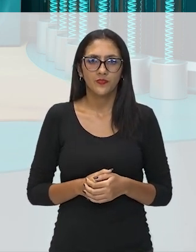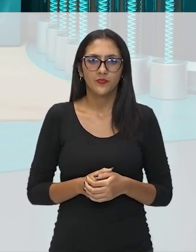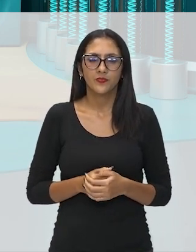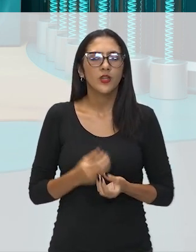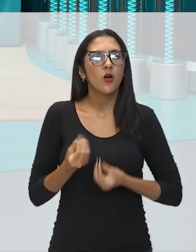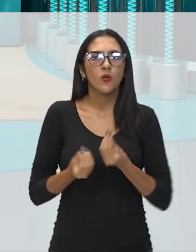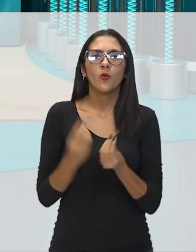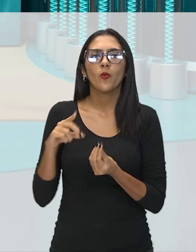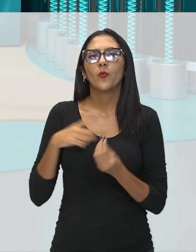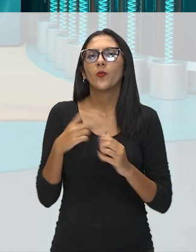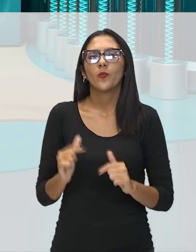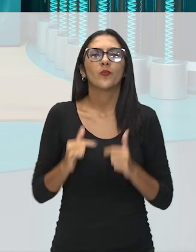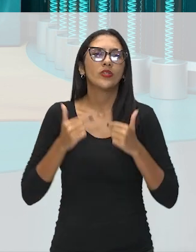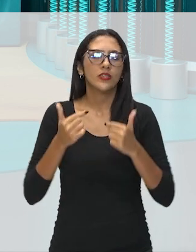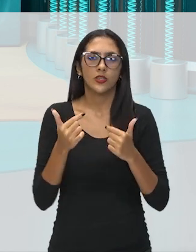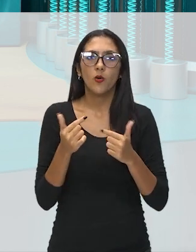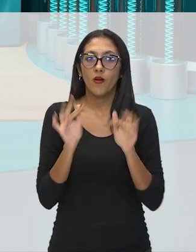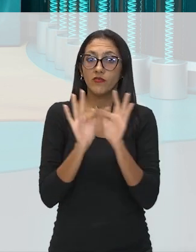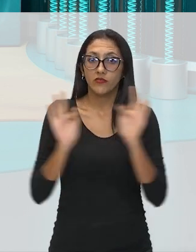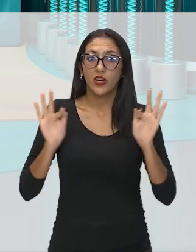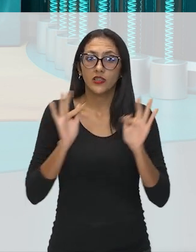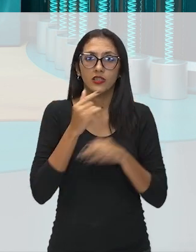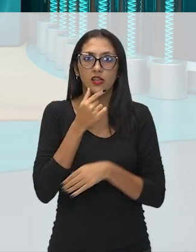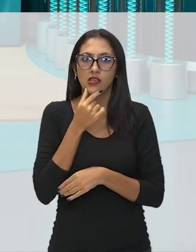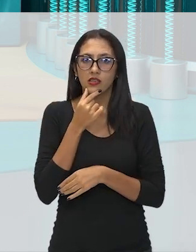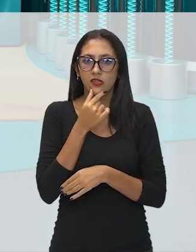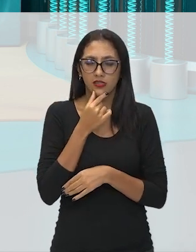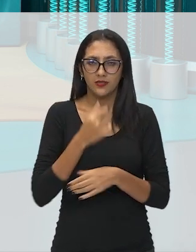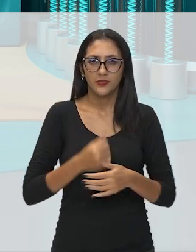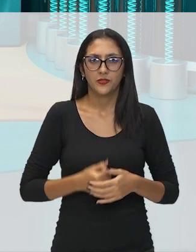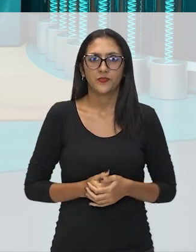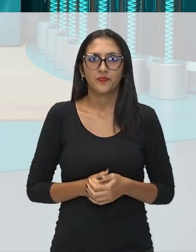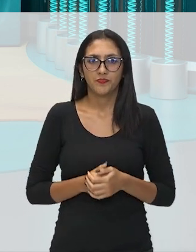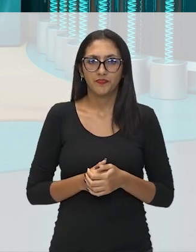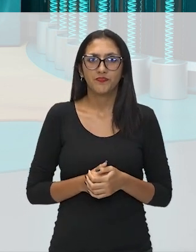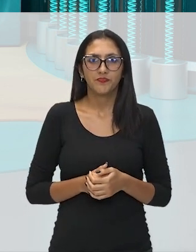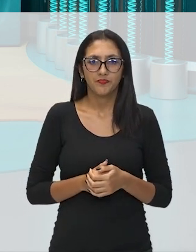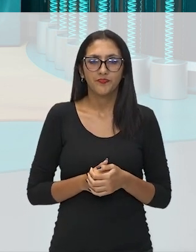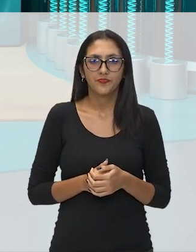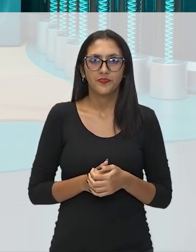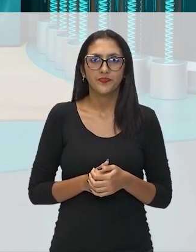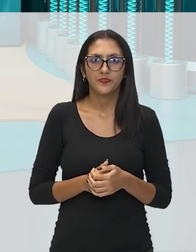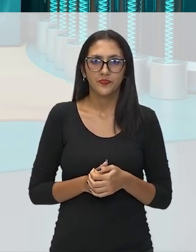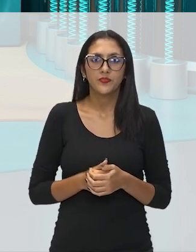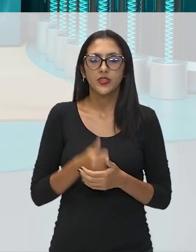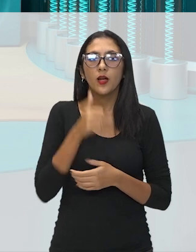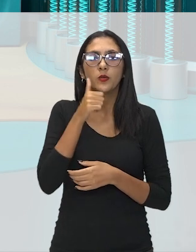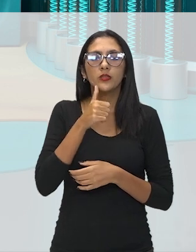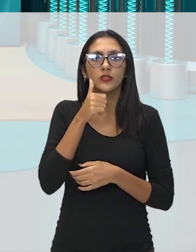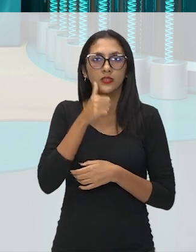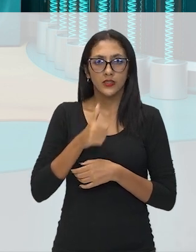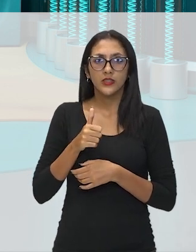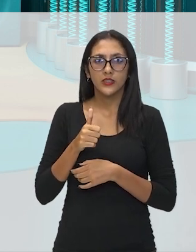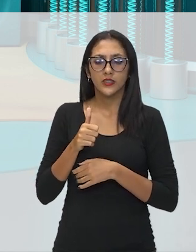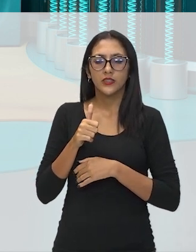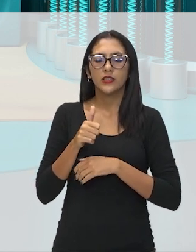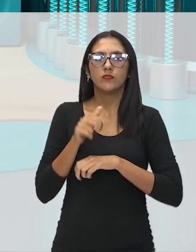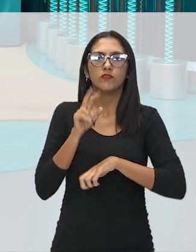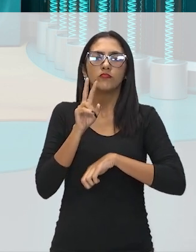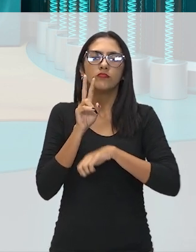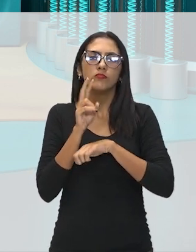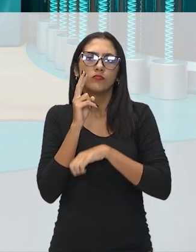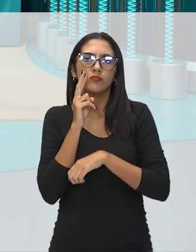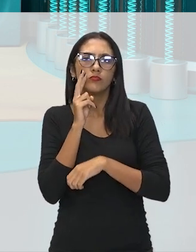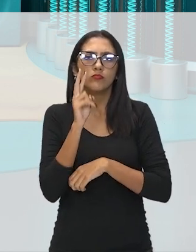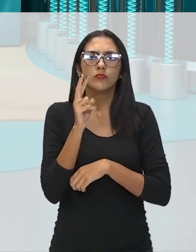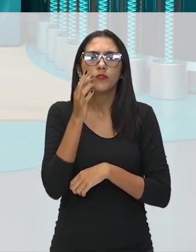oração ficaria em inglês. Então a Dani estava assistindo TV, é uma ação, é a primeira ação, tá bom?